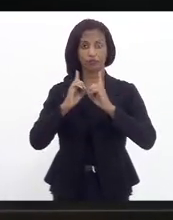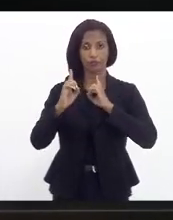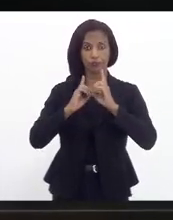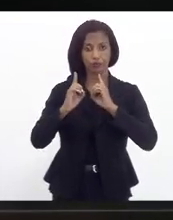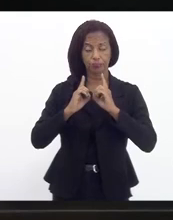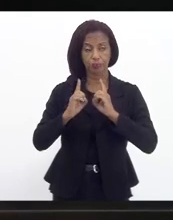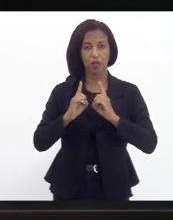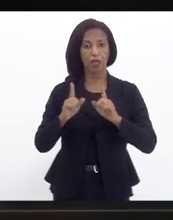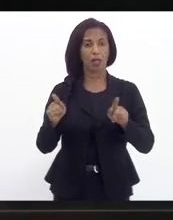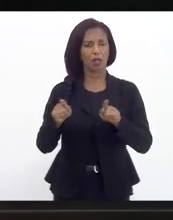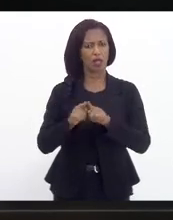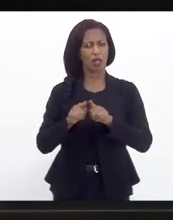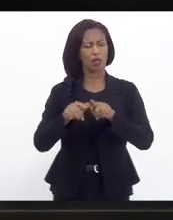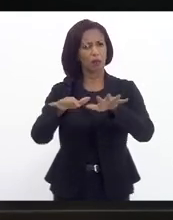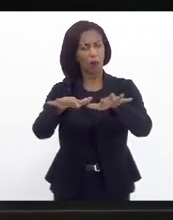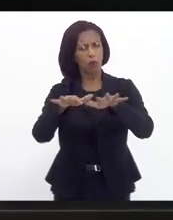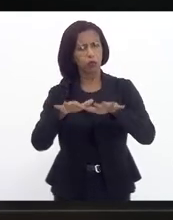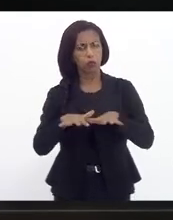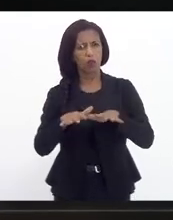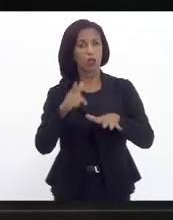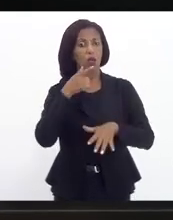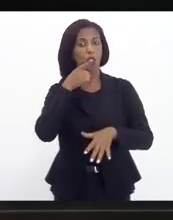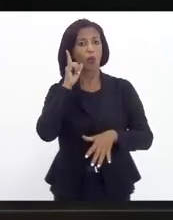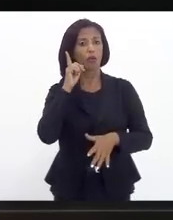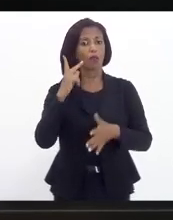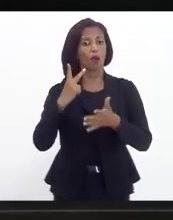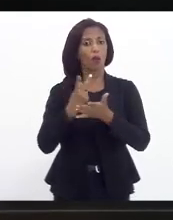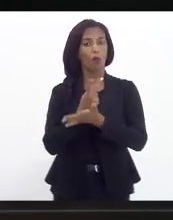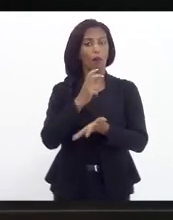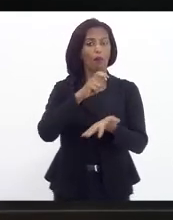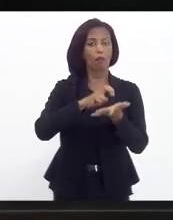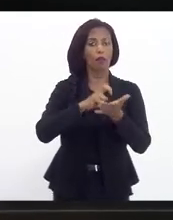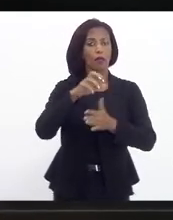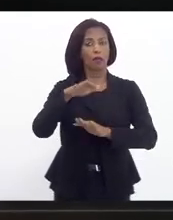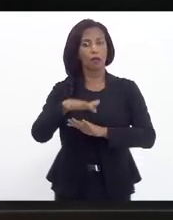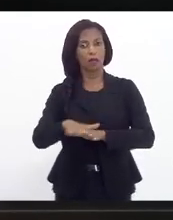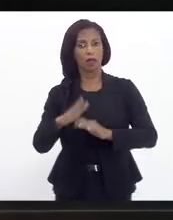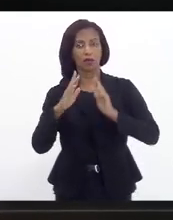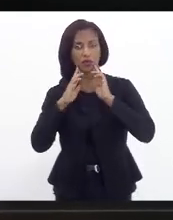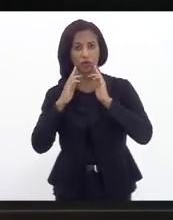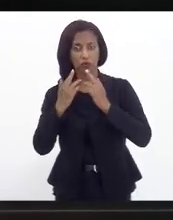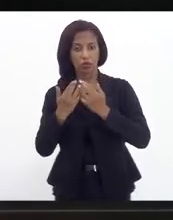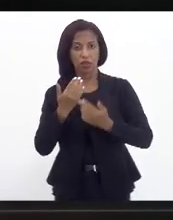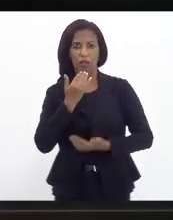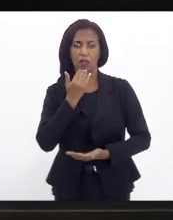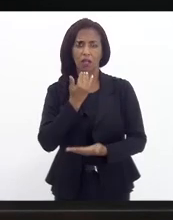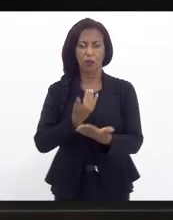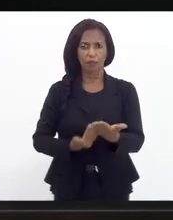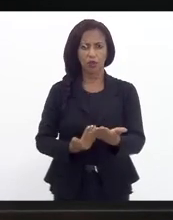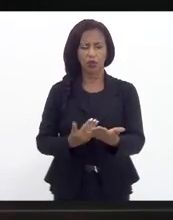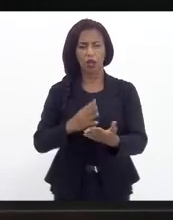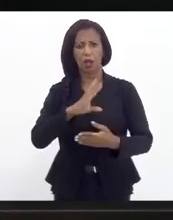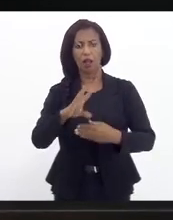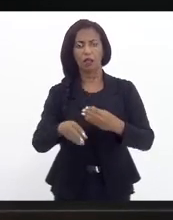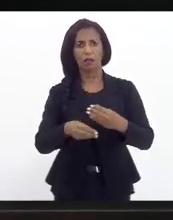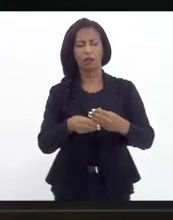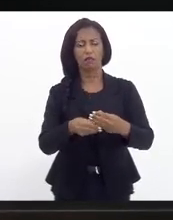também nas audiências que ocorreram no dia de ontem. Eu quero propor, começar pela adesão,